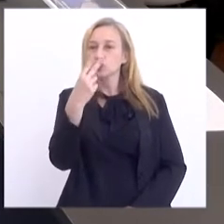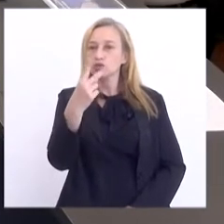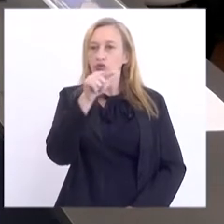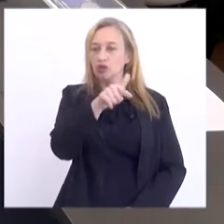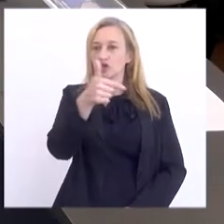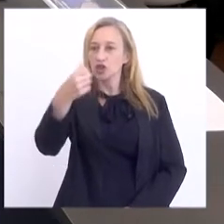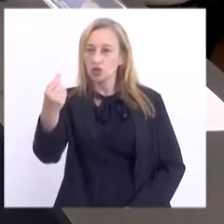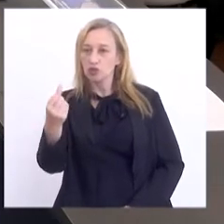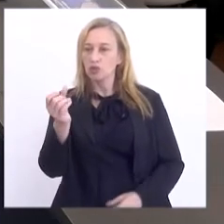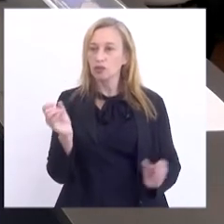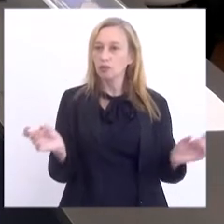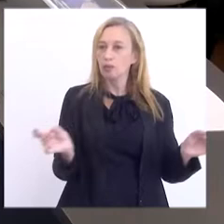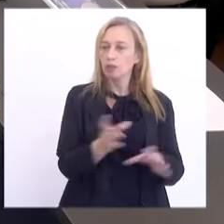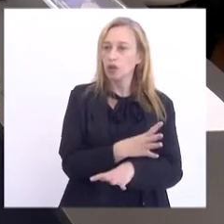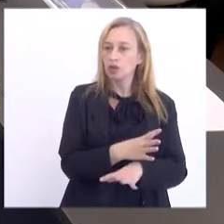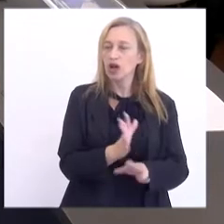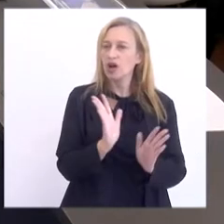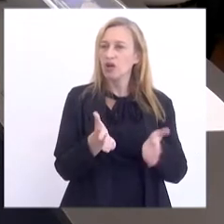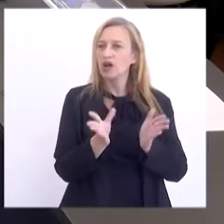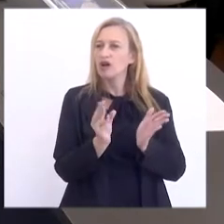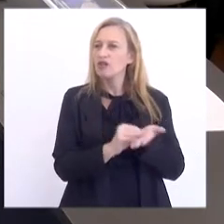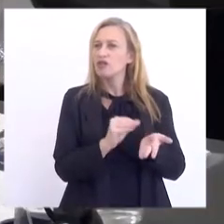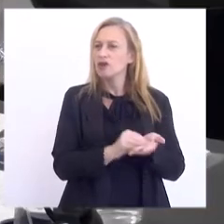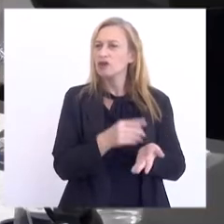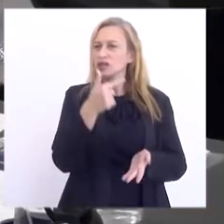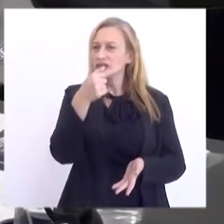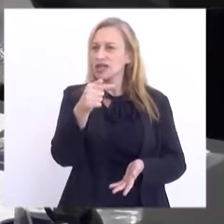liquidados enfim restam restam